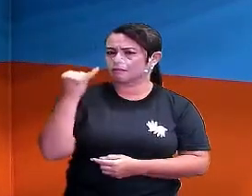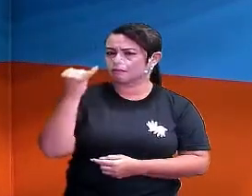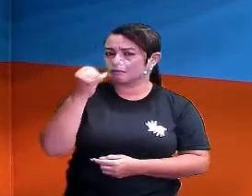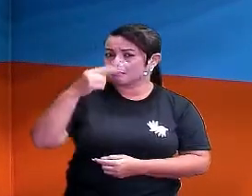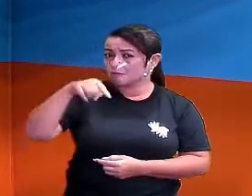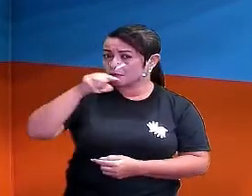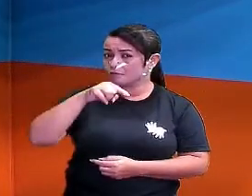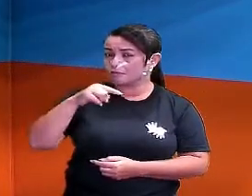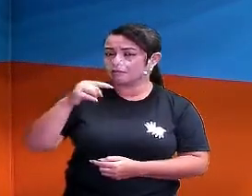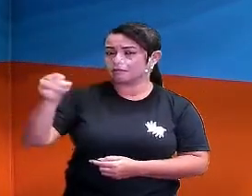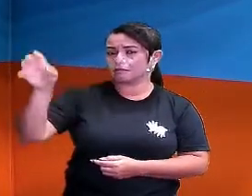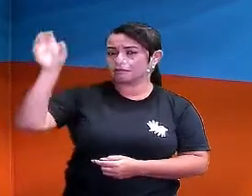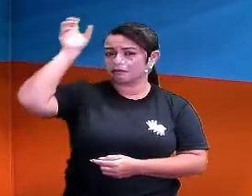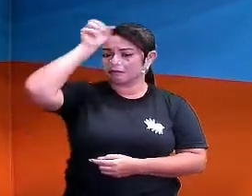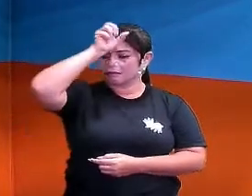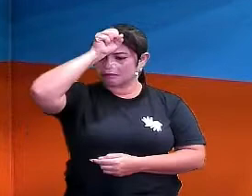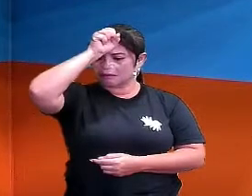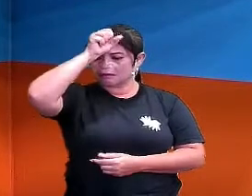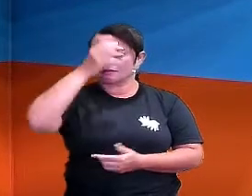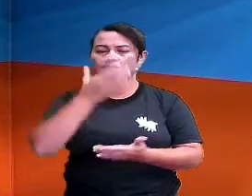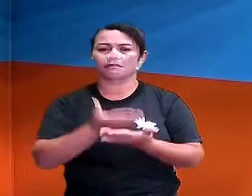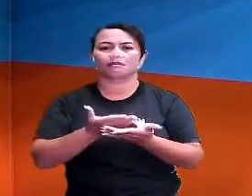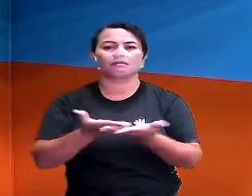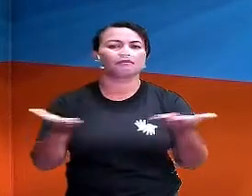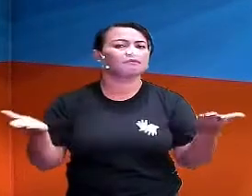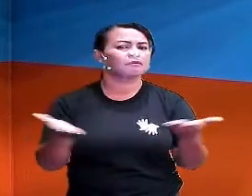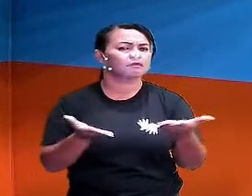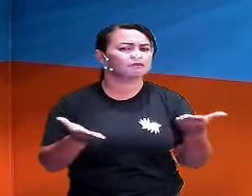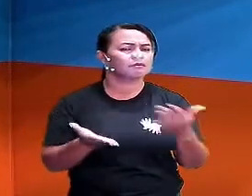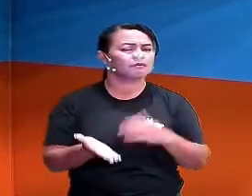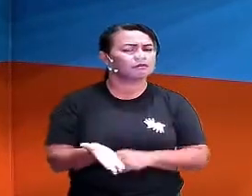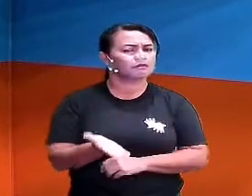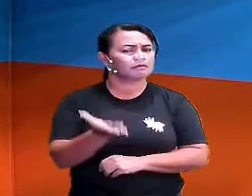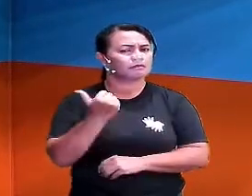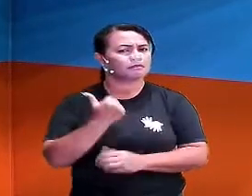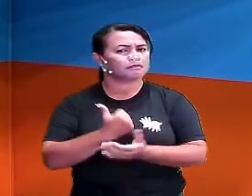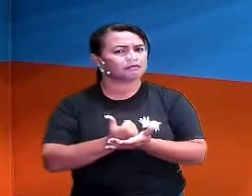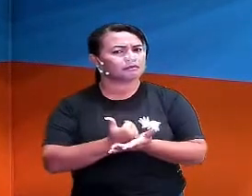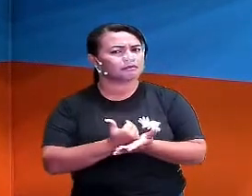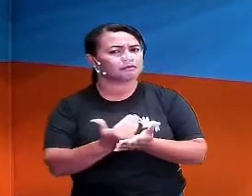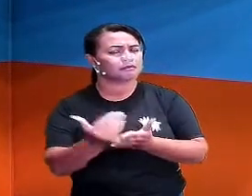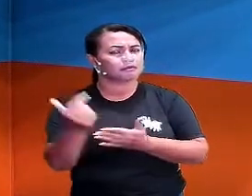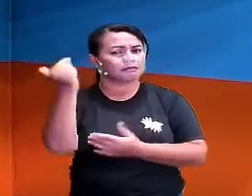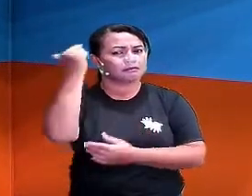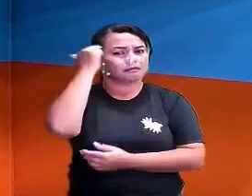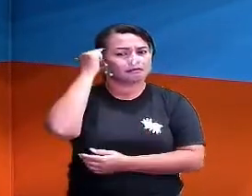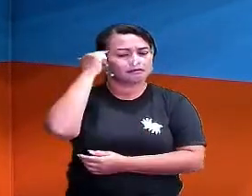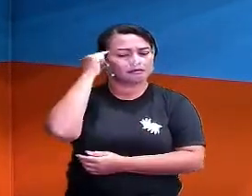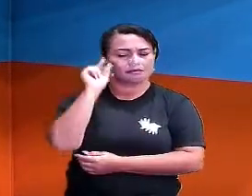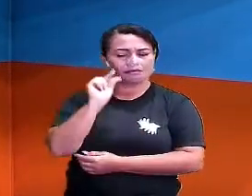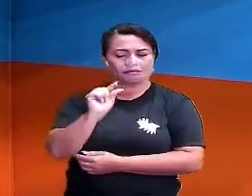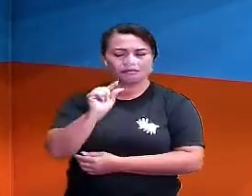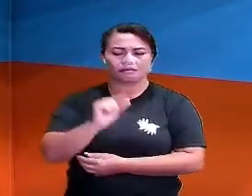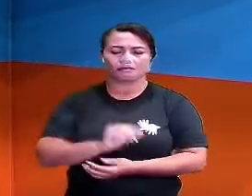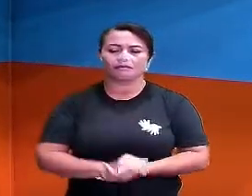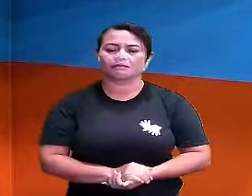você compreenda a aula de hoje. Então vamos começar pensando um